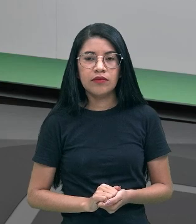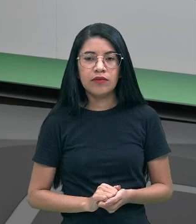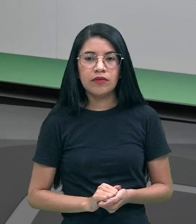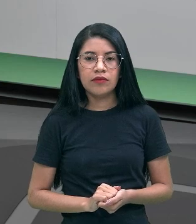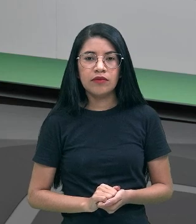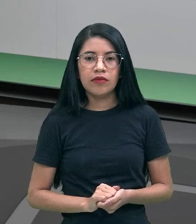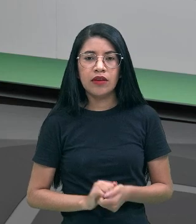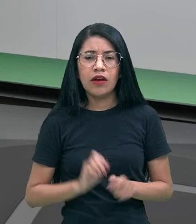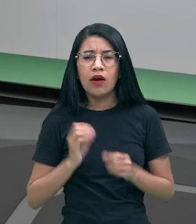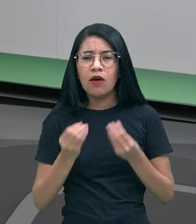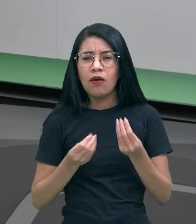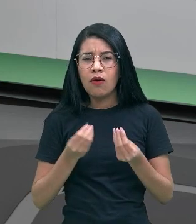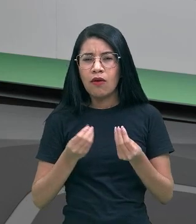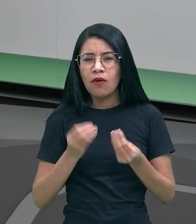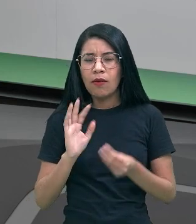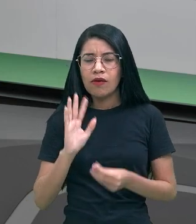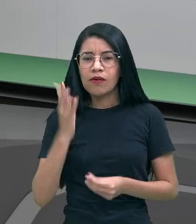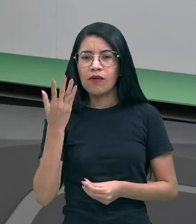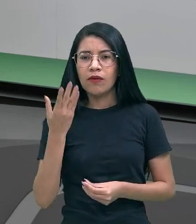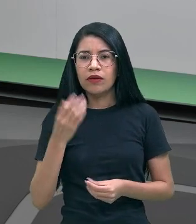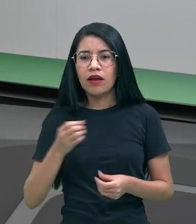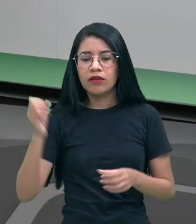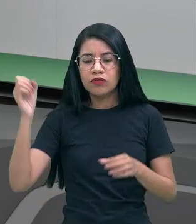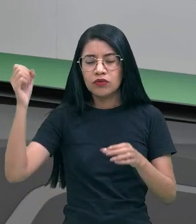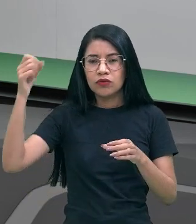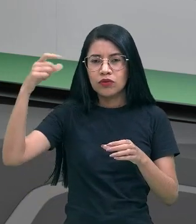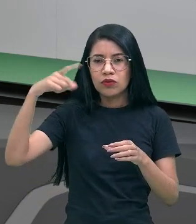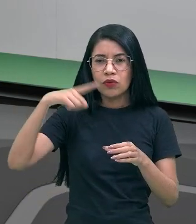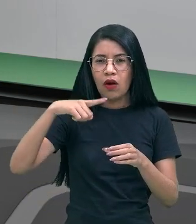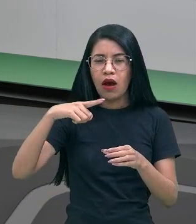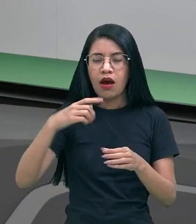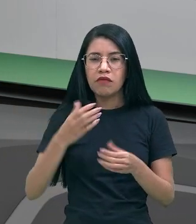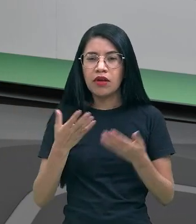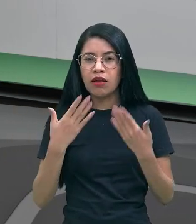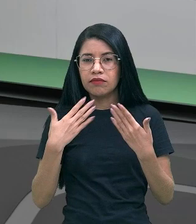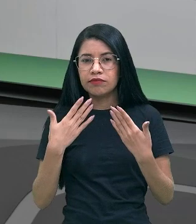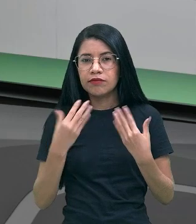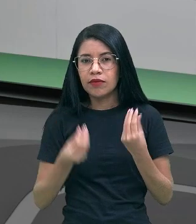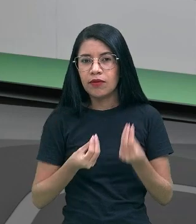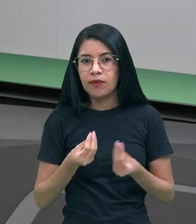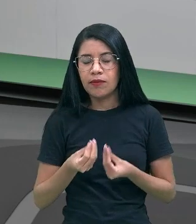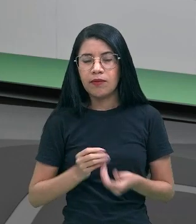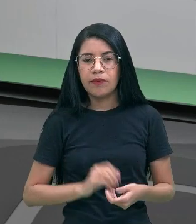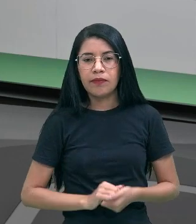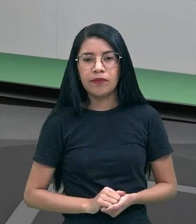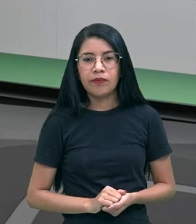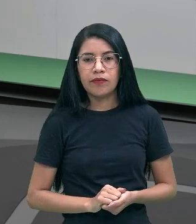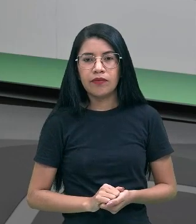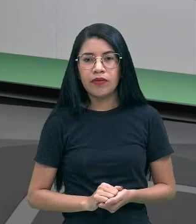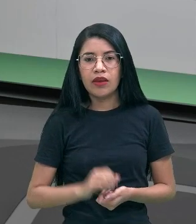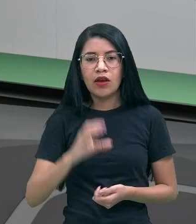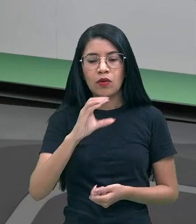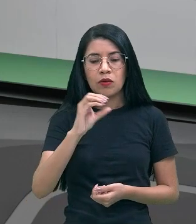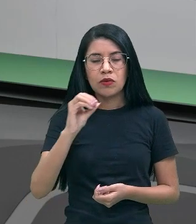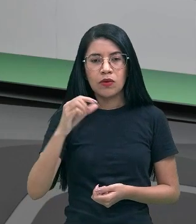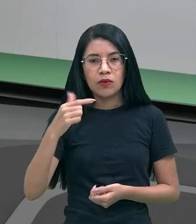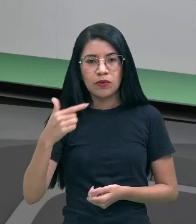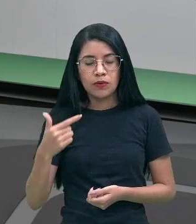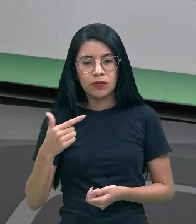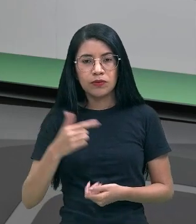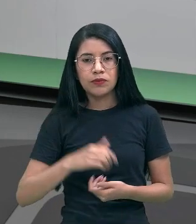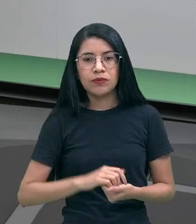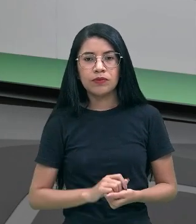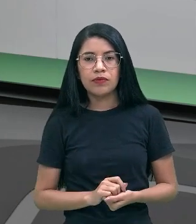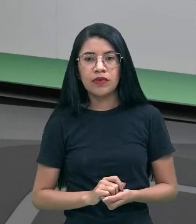Principalmente, quem é que faz esse efeito da Terra ficar aquecida? É o gás carbônico. Ele